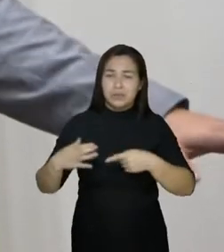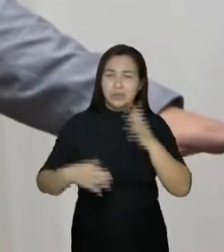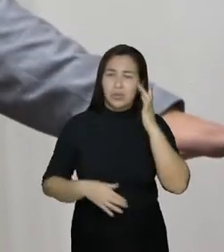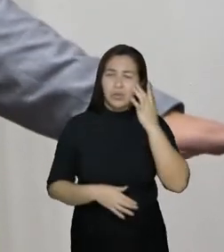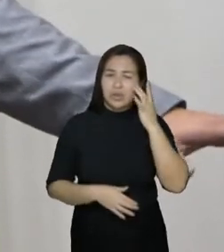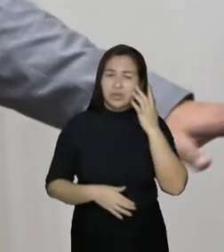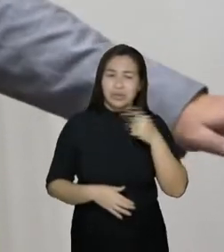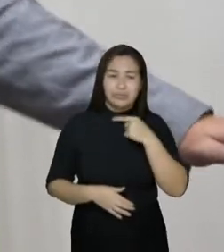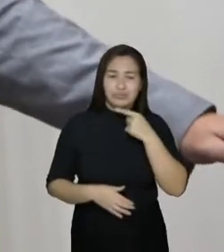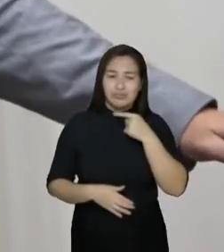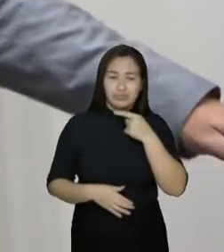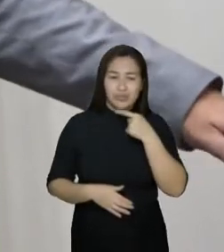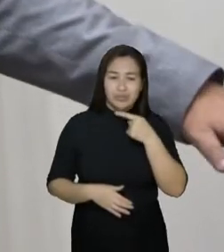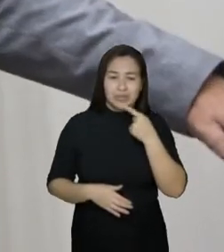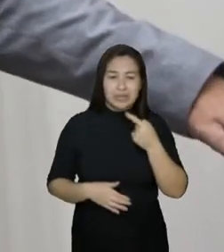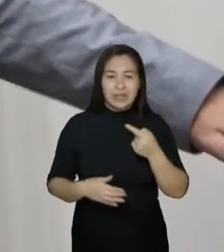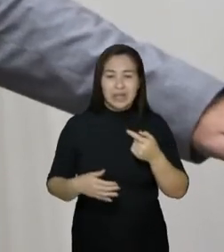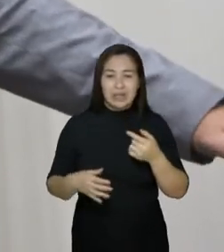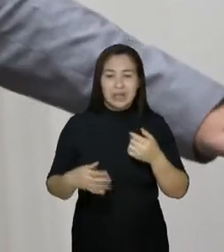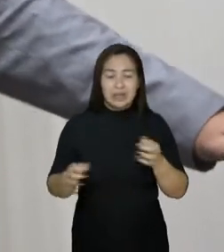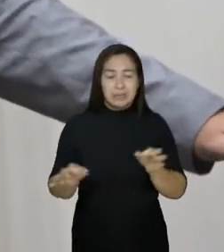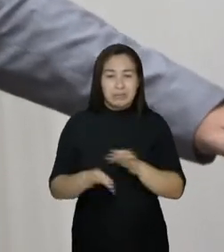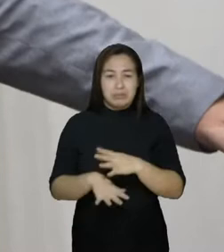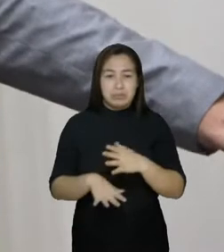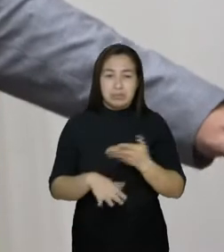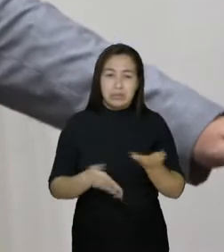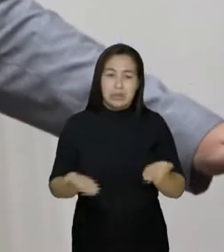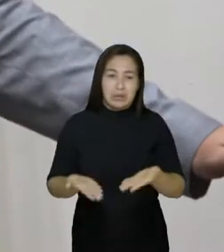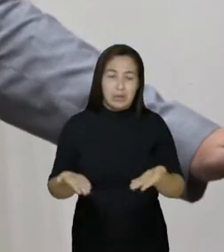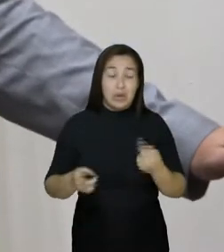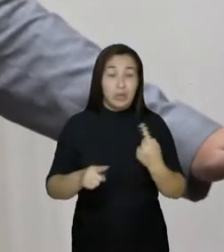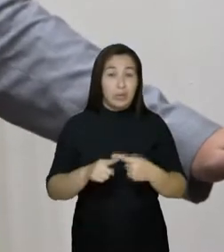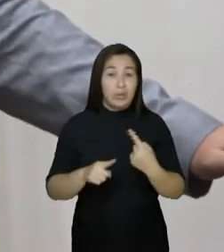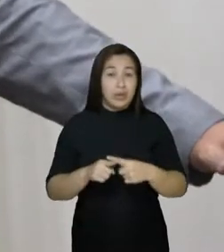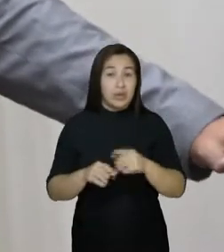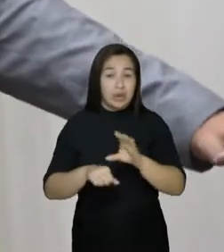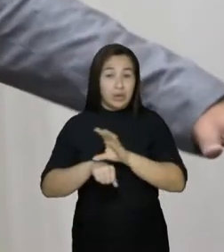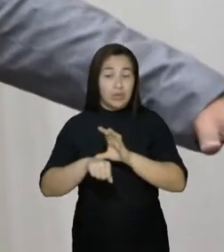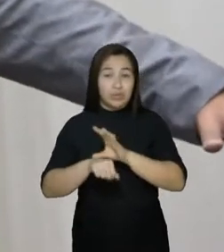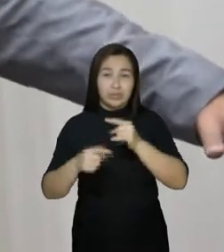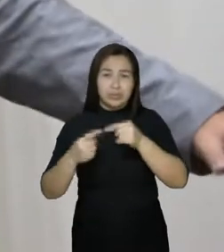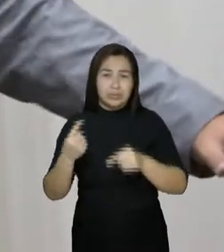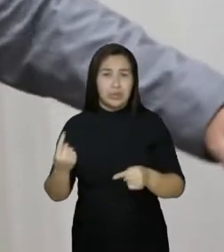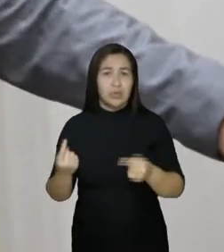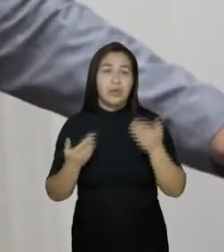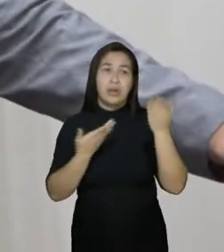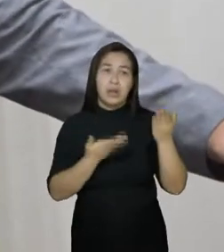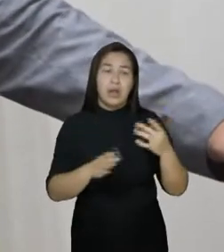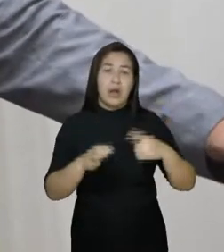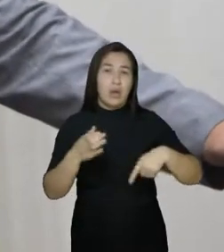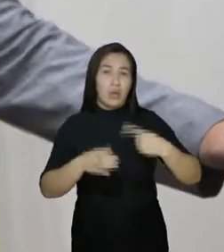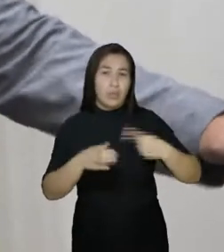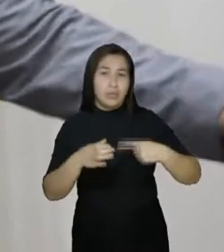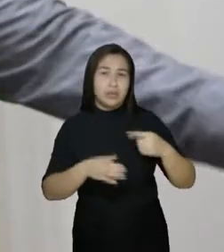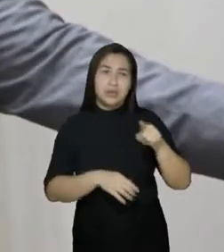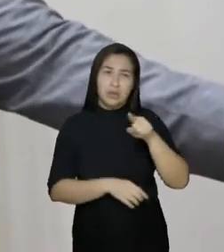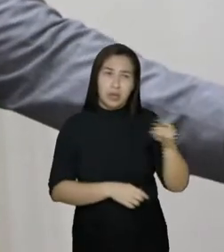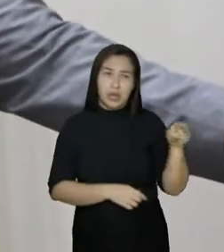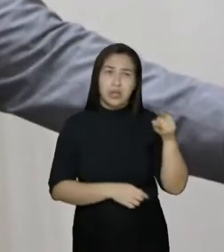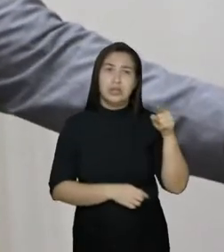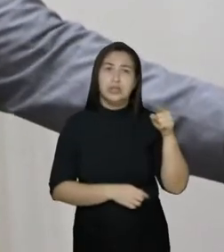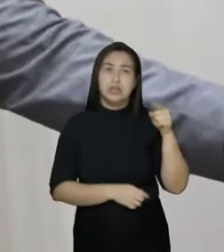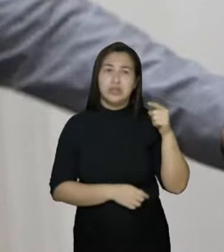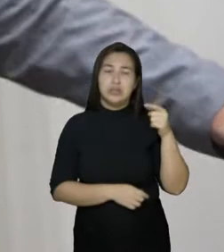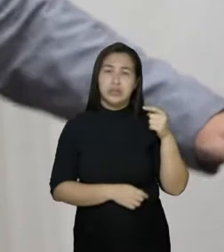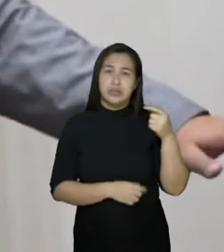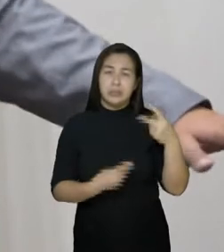nas comissões. Como era flagrantemente inconstitucional, eu falei, não, lá nas comissões o bom senso vai imperar. Não